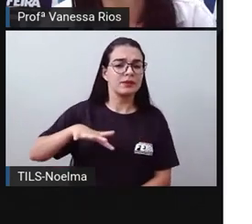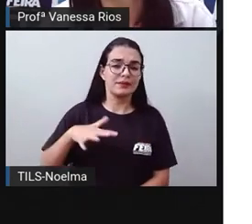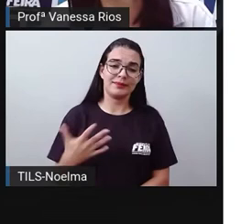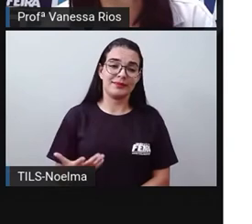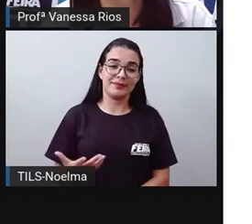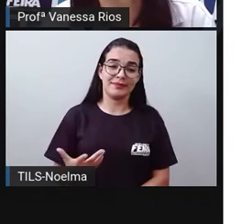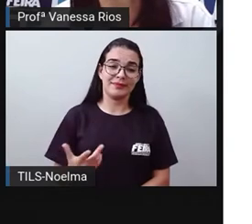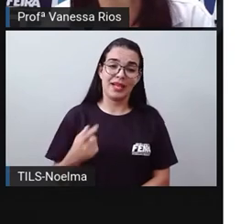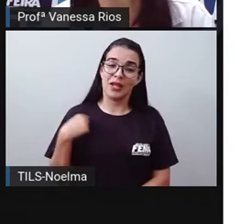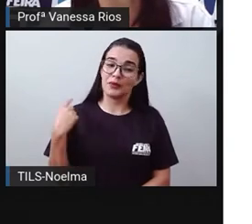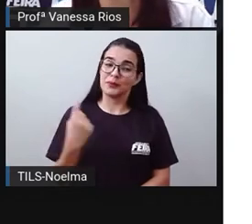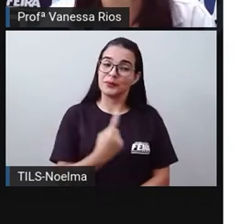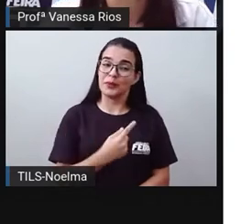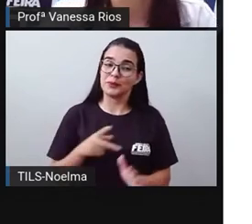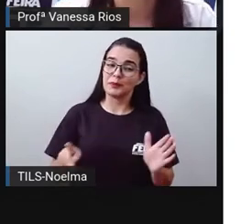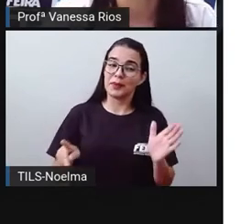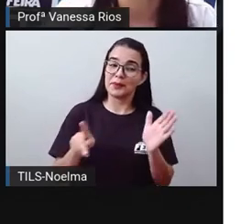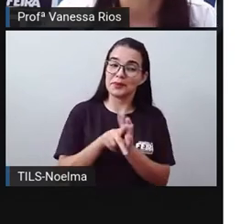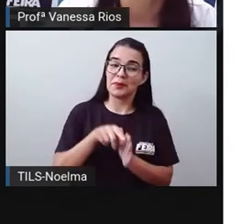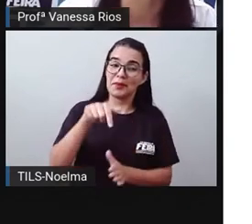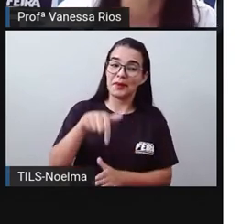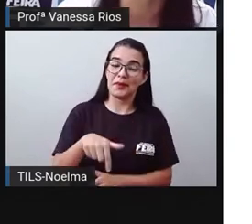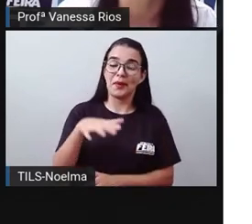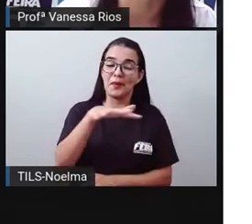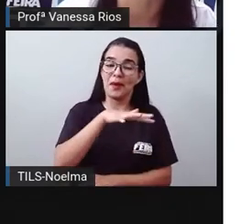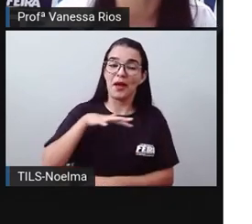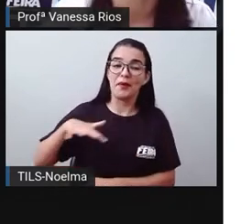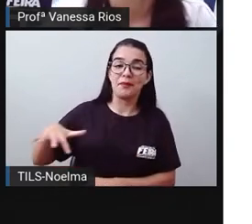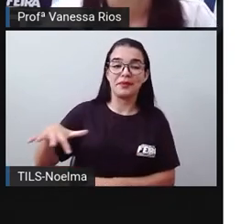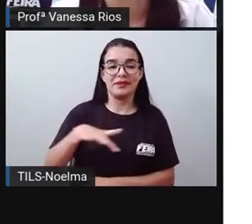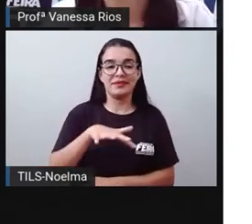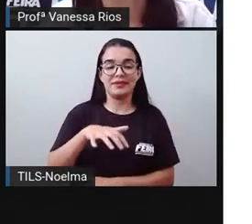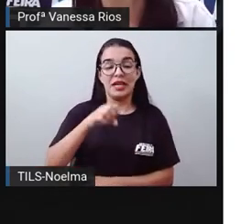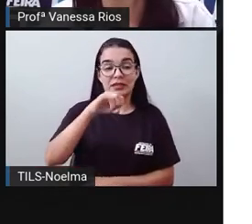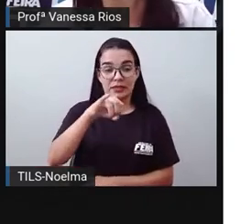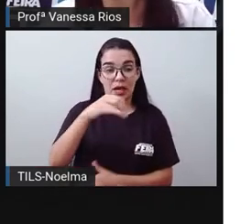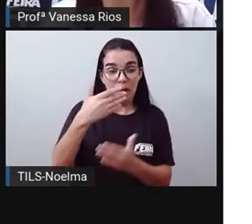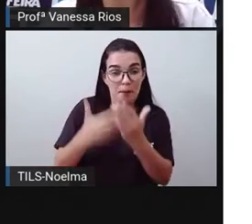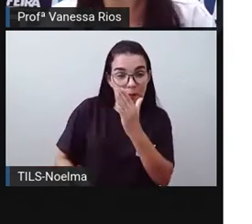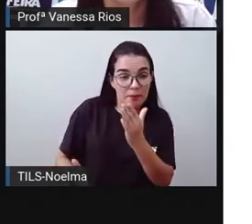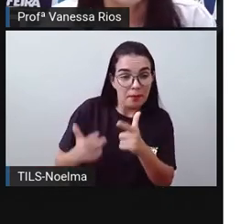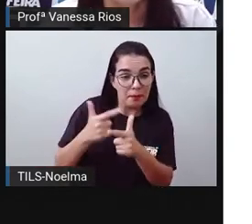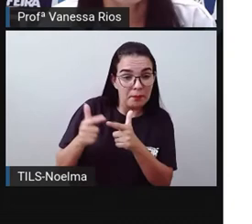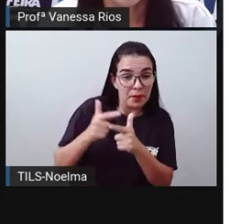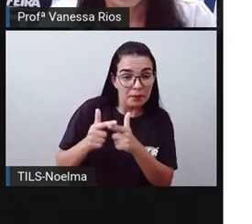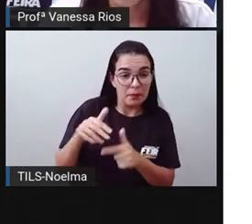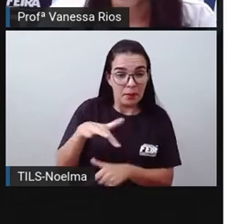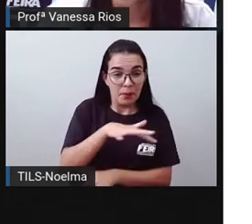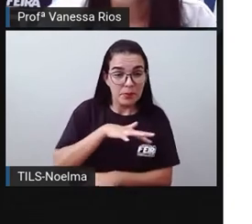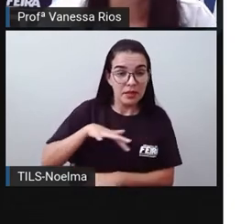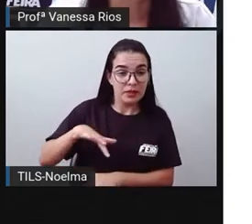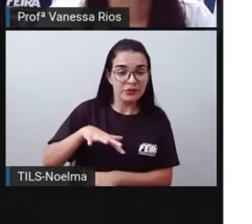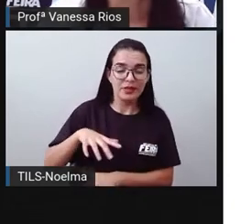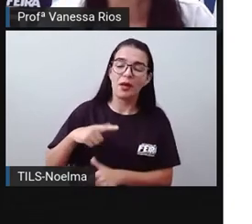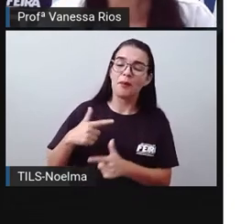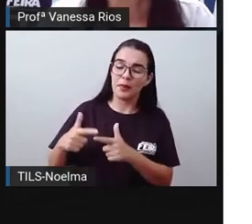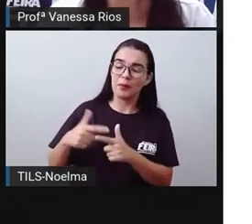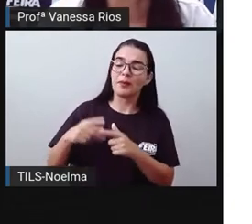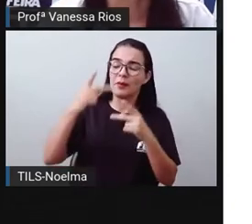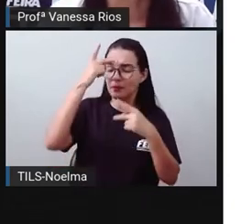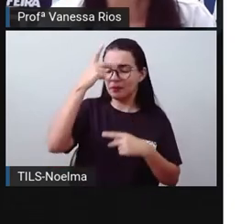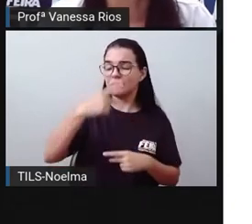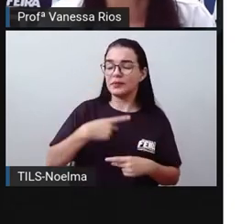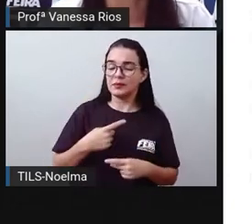nós pertencemos ao ambiente. Se prejudica o ambiente, prejudica a nós também. A próxima leitura